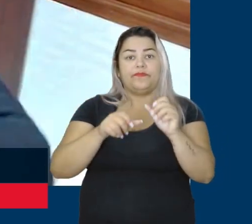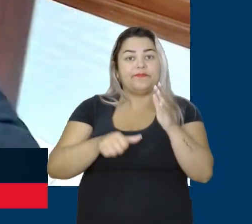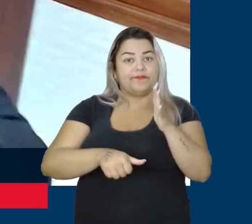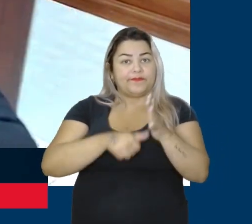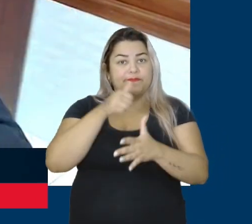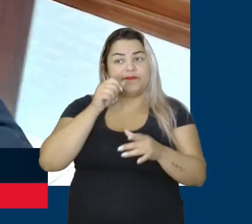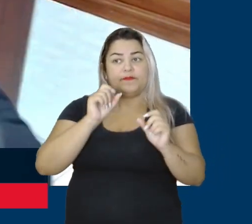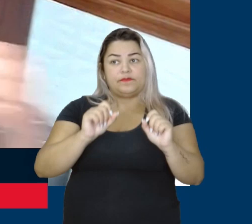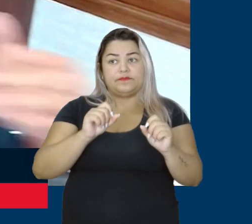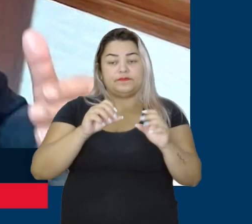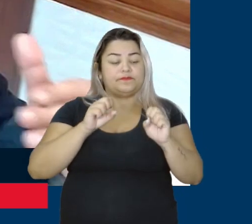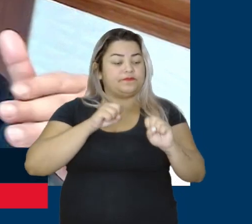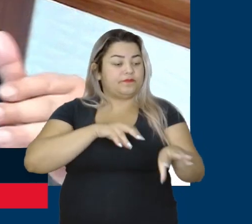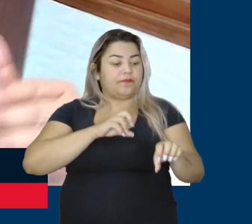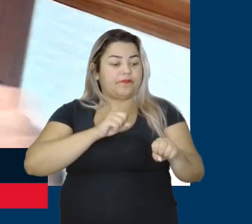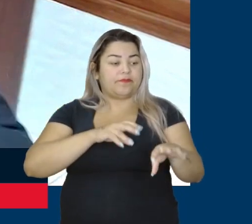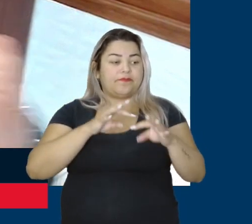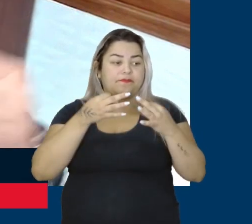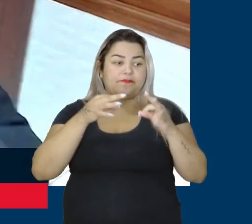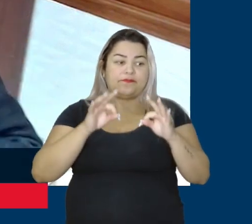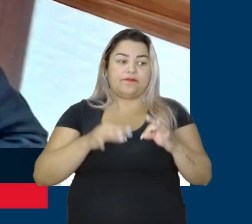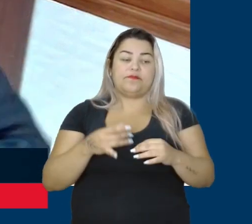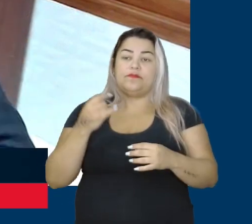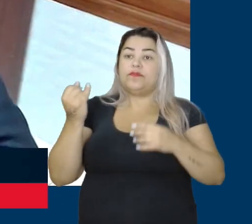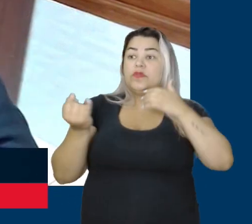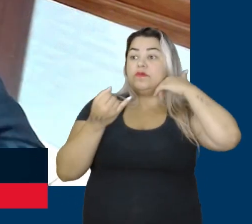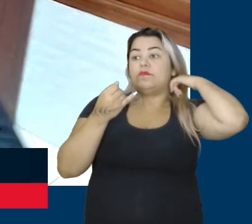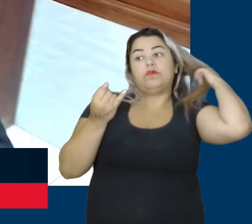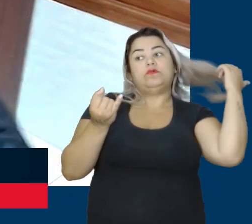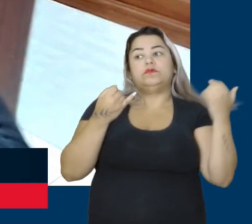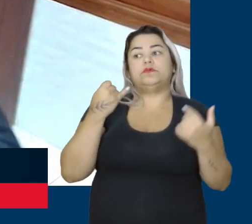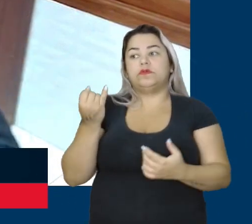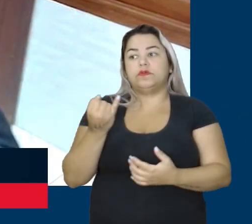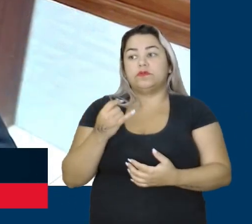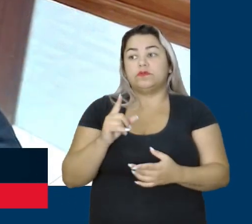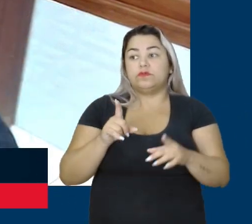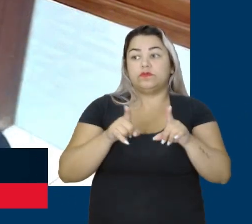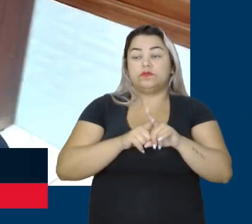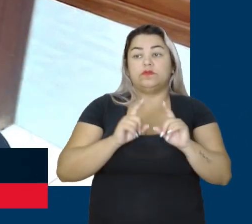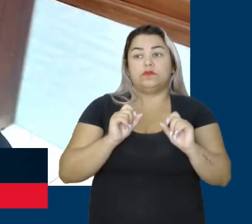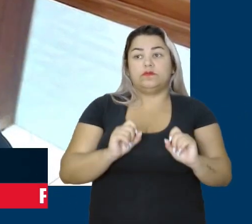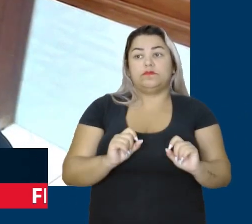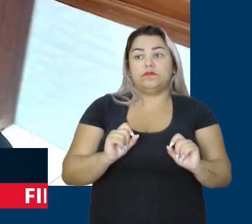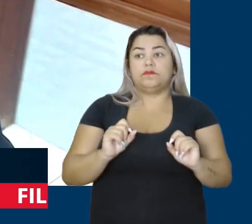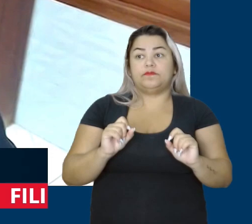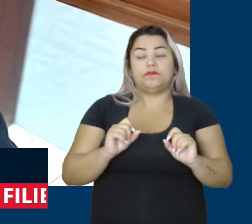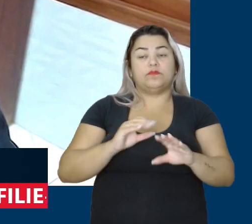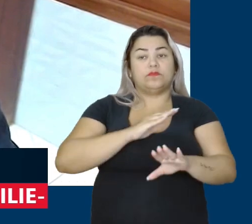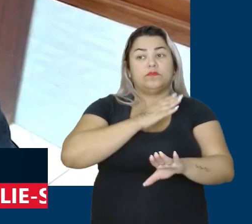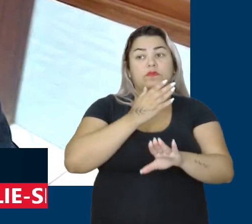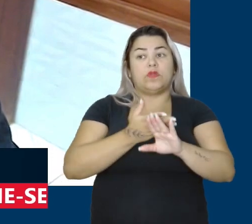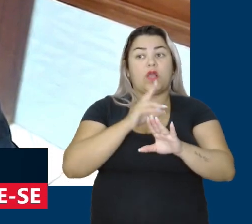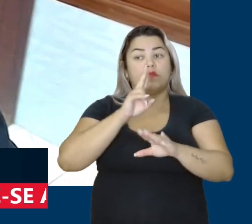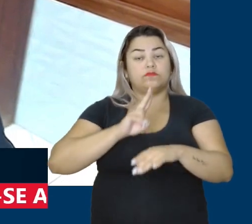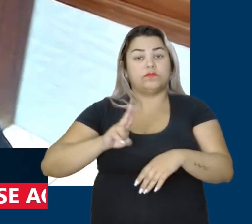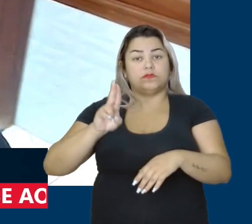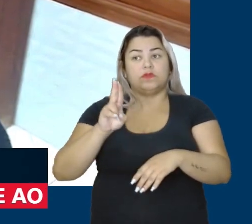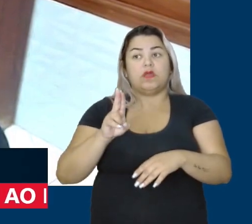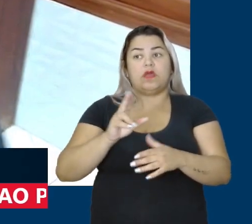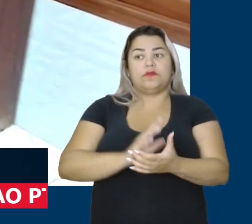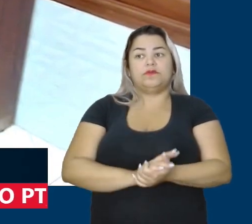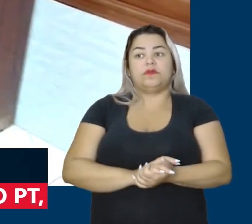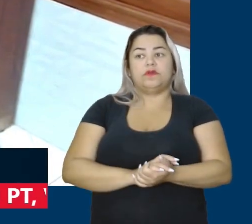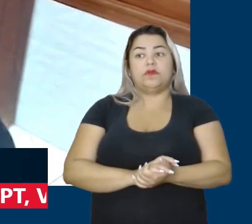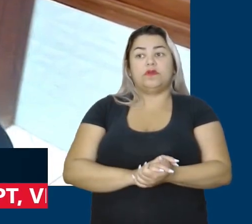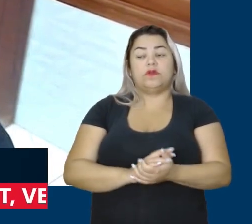momento, o ensino técnico é fundamental, porque alguns me dizem, pai, tu tinha que defender que todo mundo tem que ir na universidade. Tudo bem, é o que eu quero.